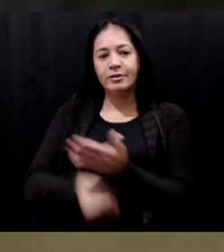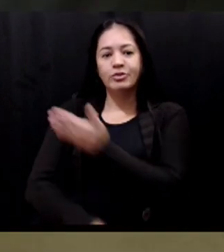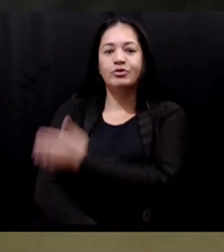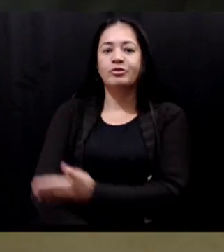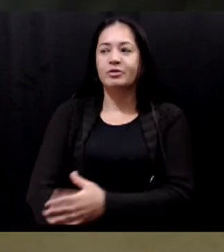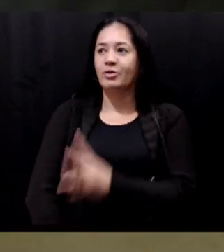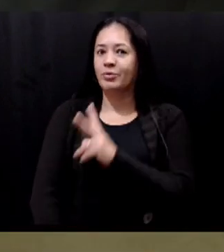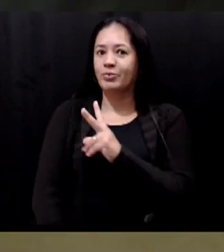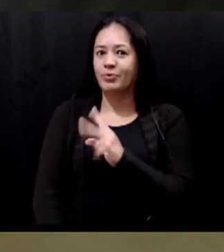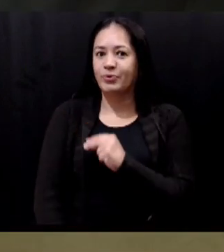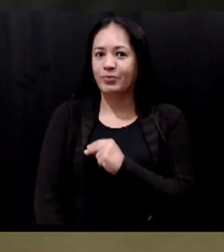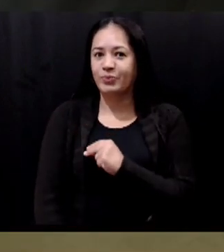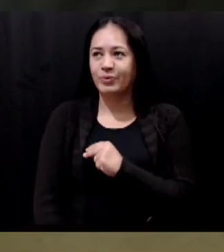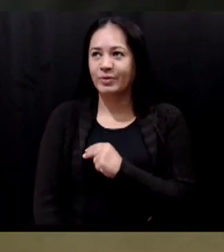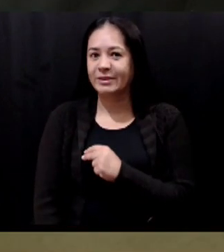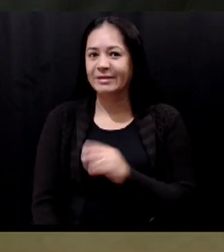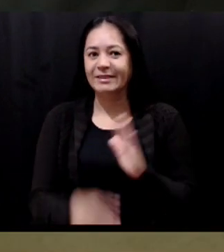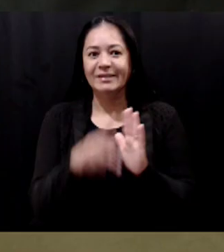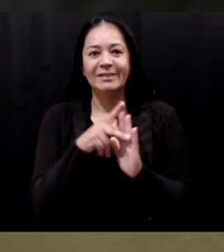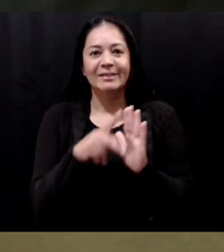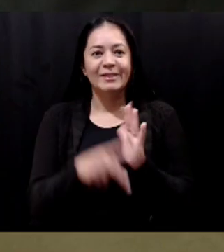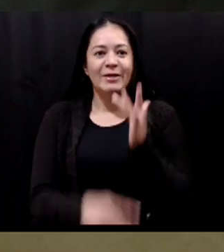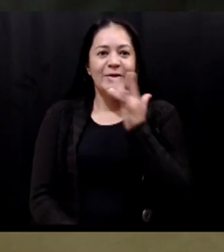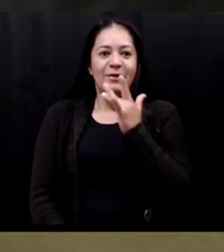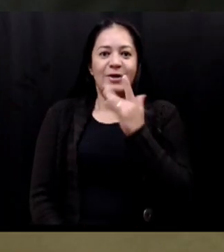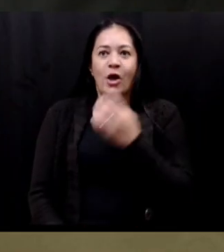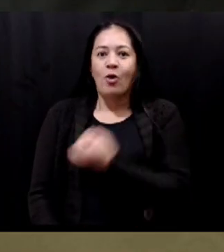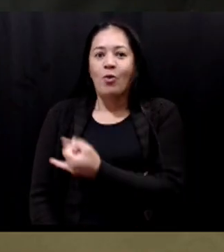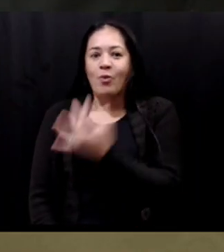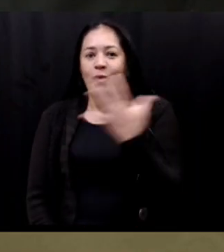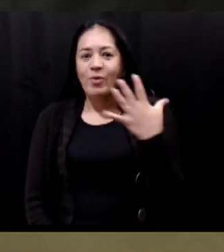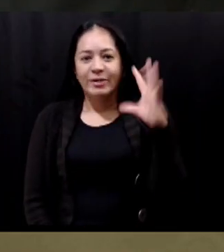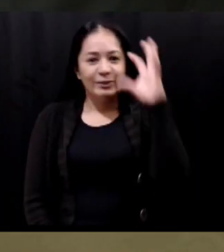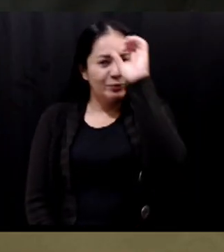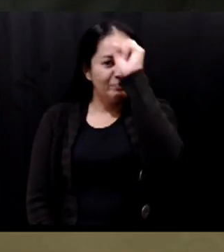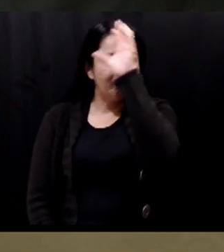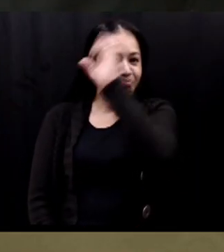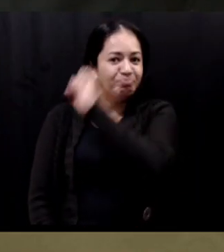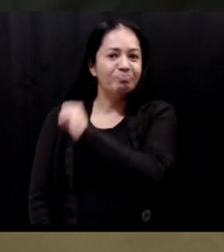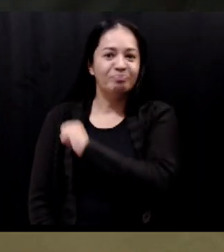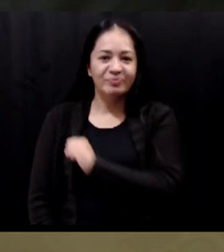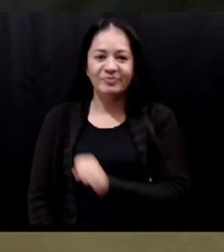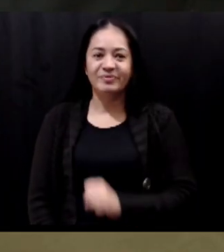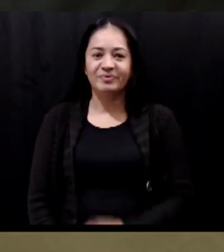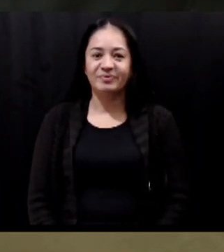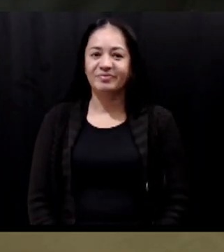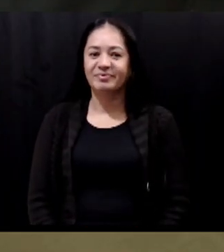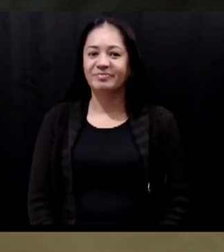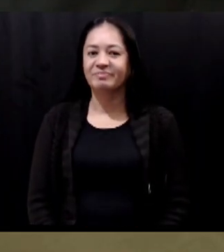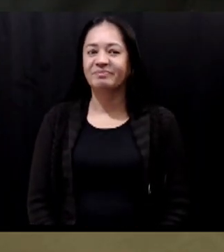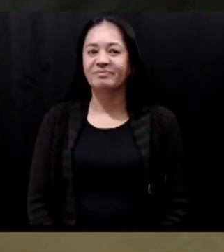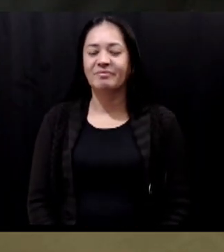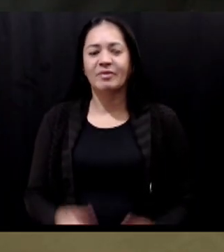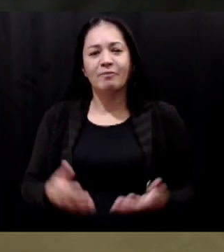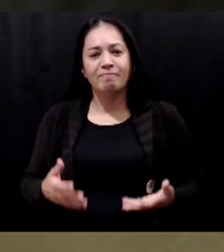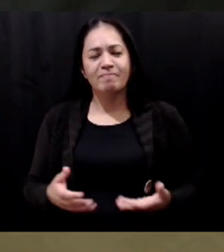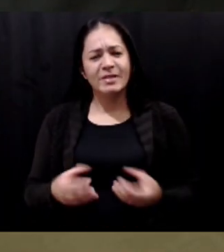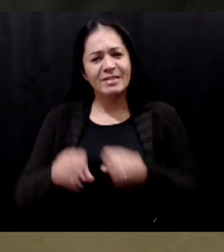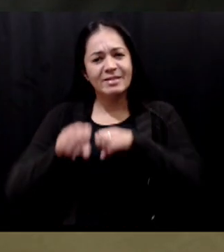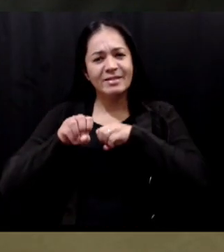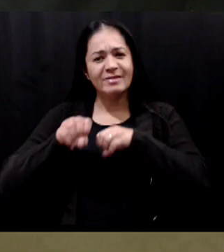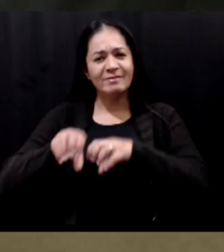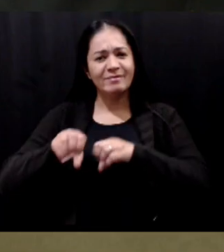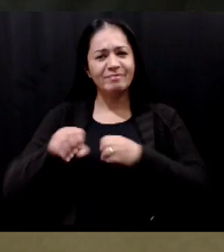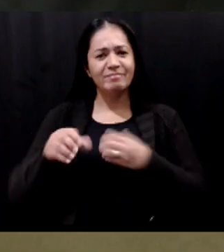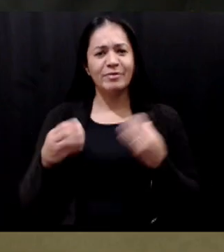que programa delicioso. Quanto aprendizagem, né? Quanta aprendizagem, quanto ensinamento nessa manhã